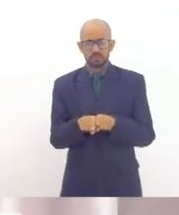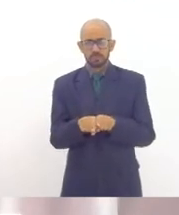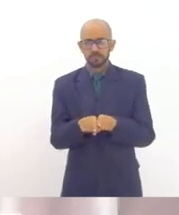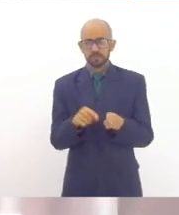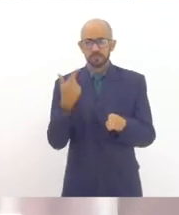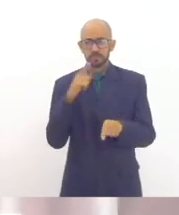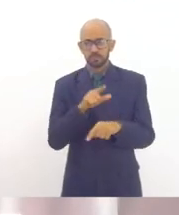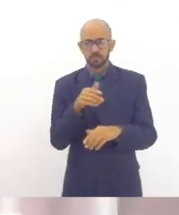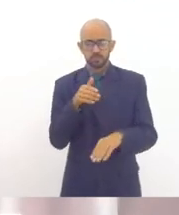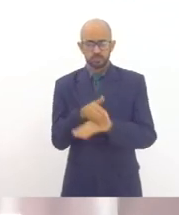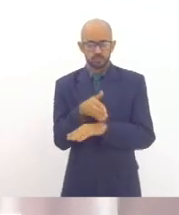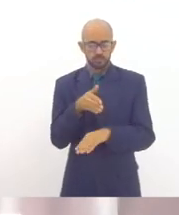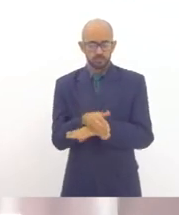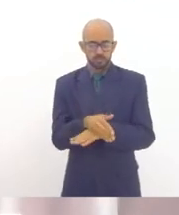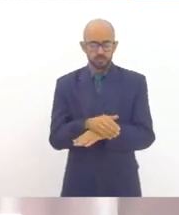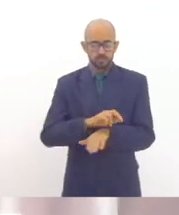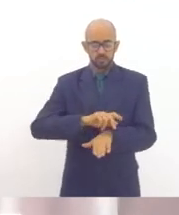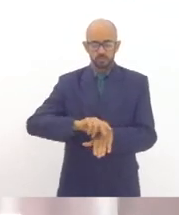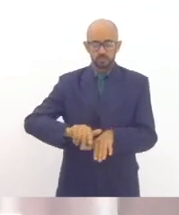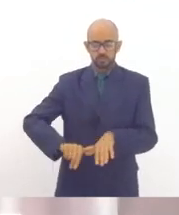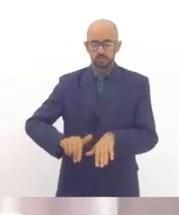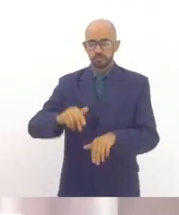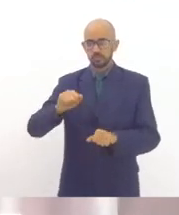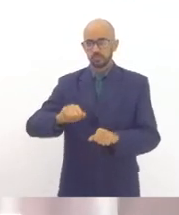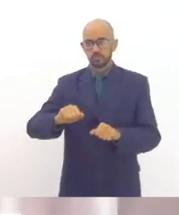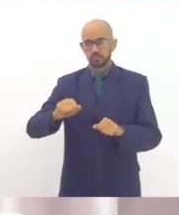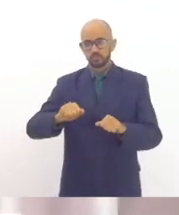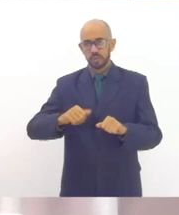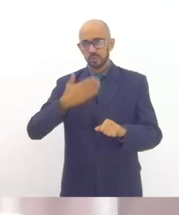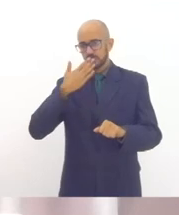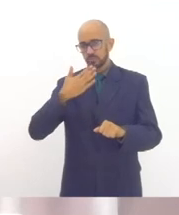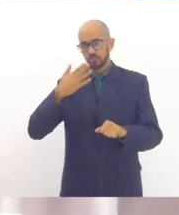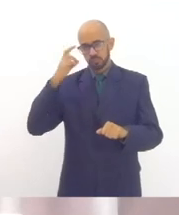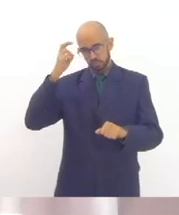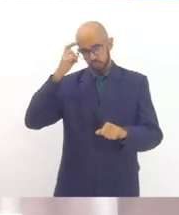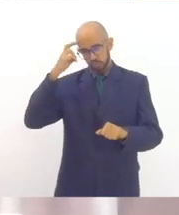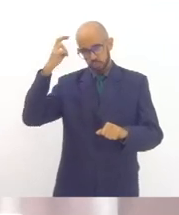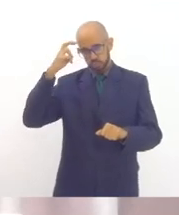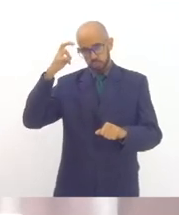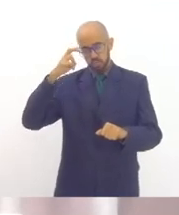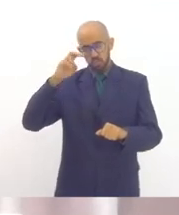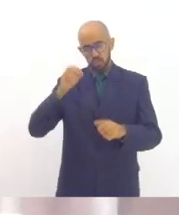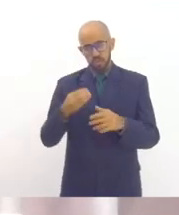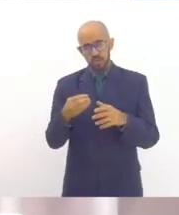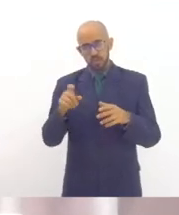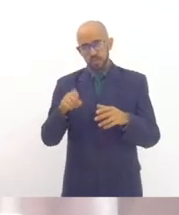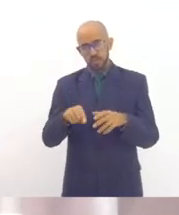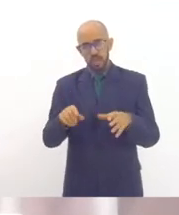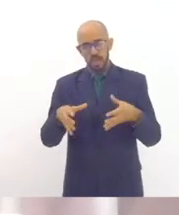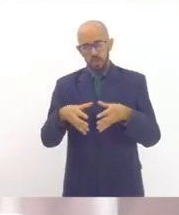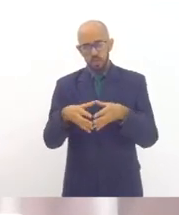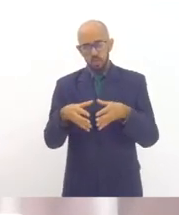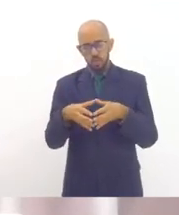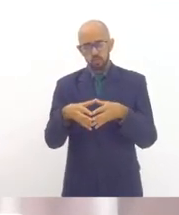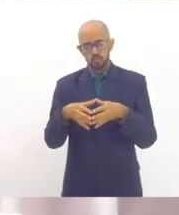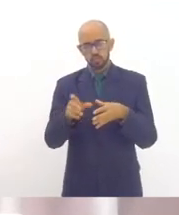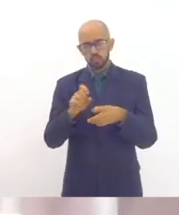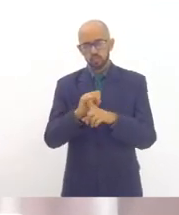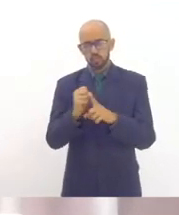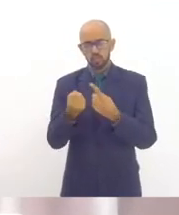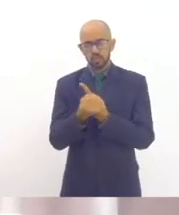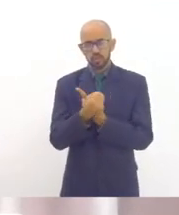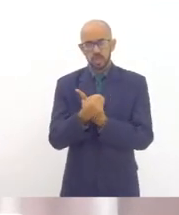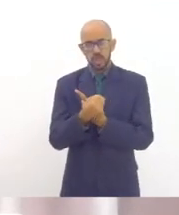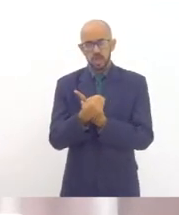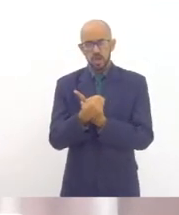ter acesso às diferentes manifestações culturais que formam a nossa sociedade, que são fundamentais para que a gente consolide